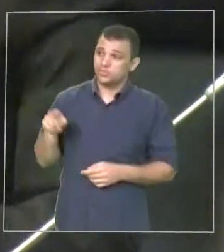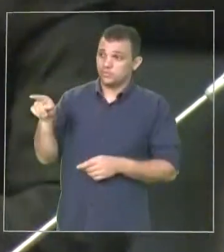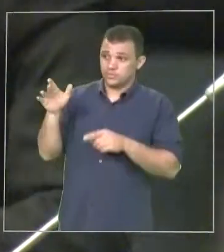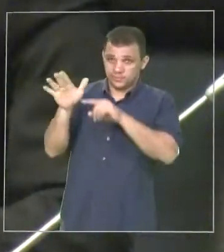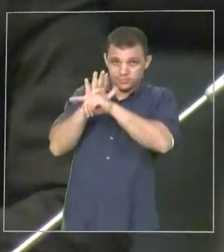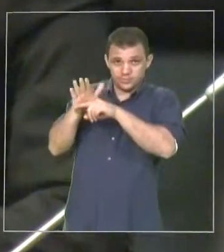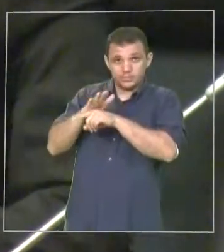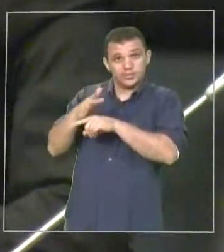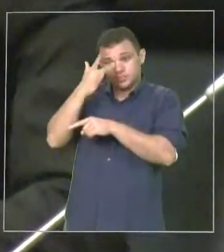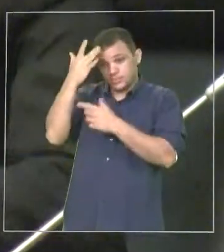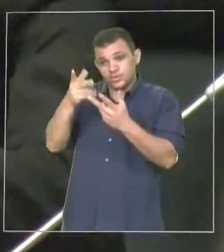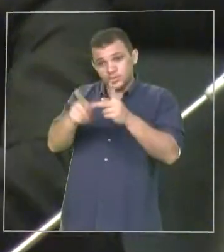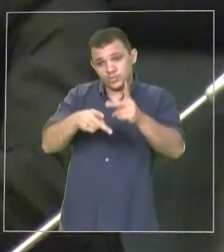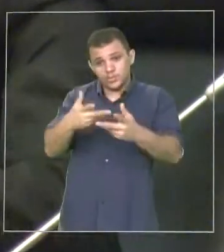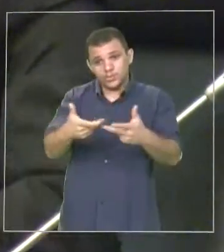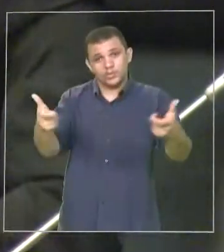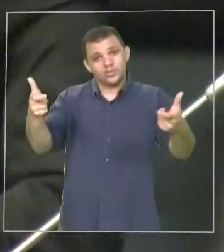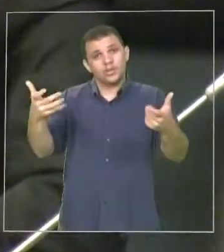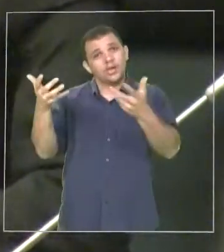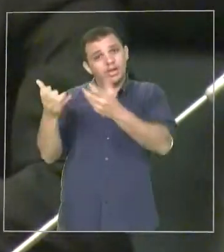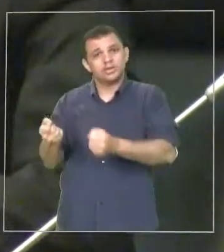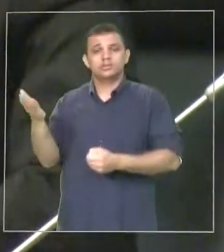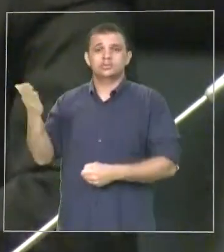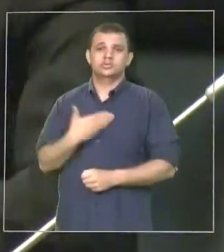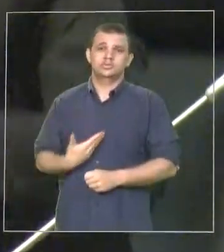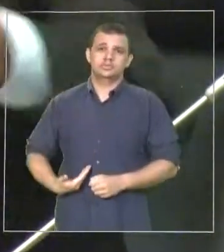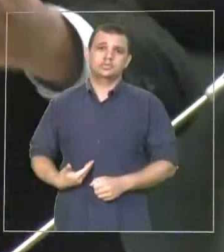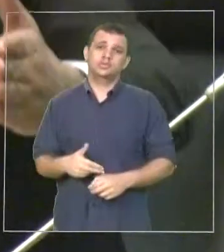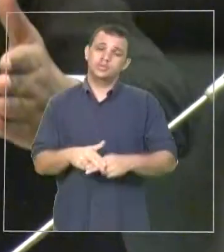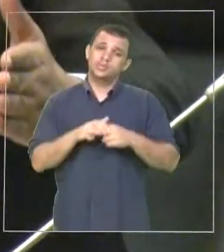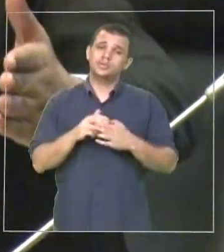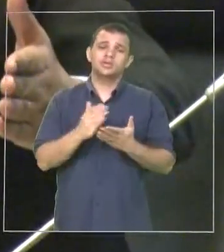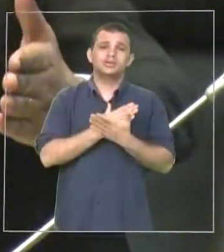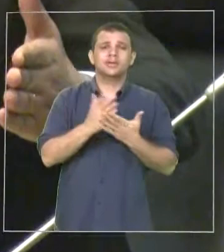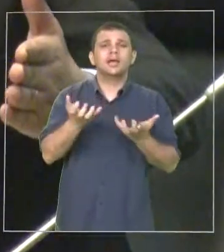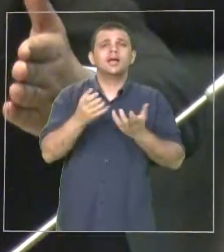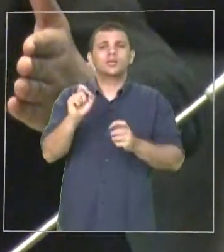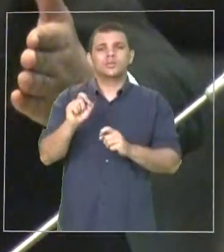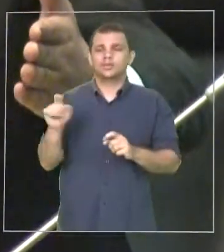não, procuram, em um ponto, tentar vincular,